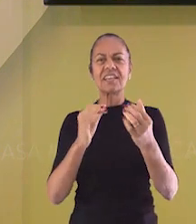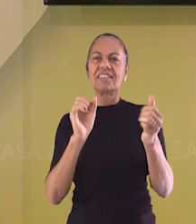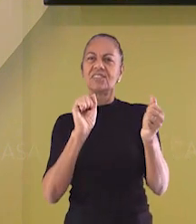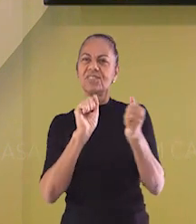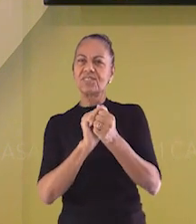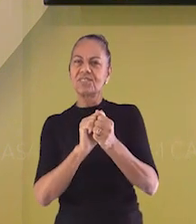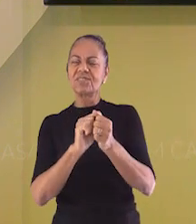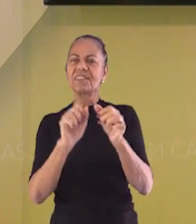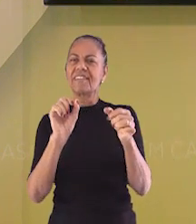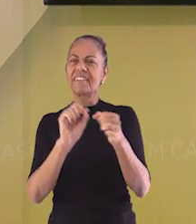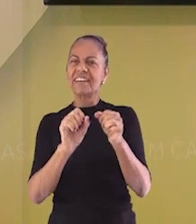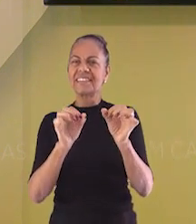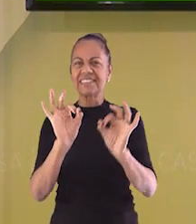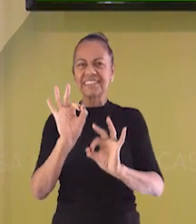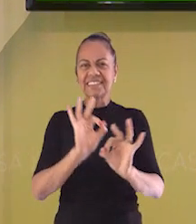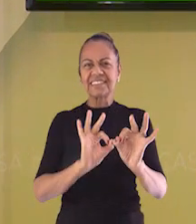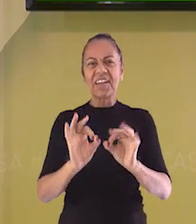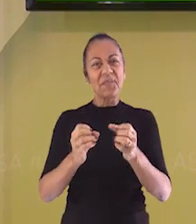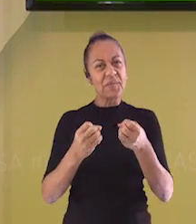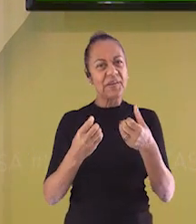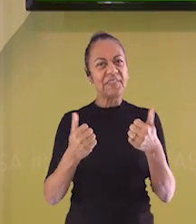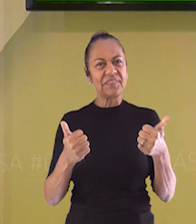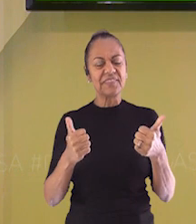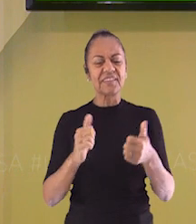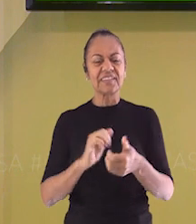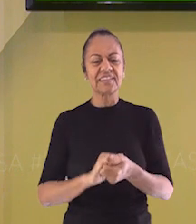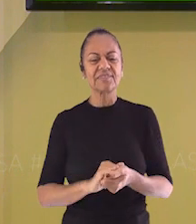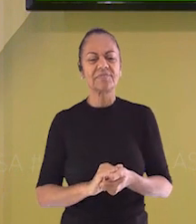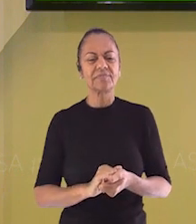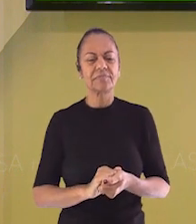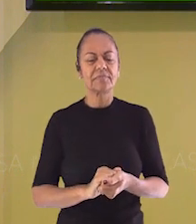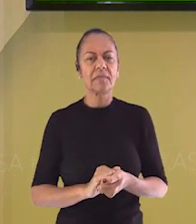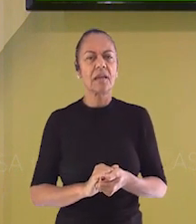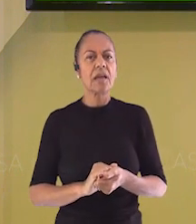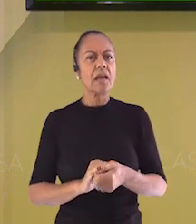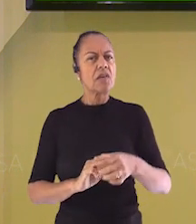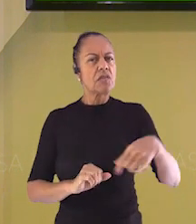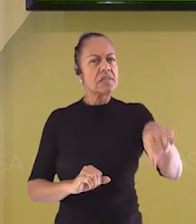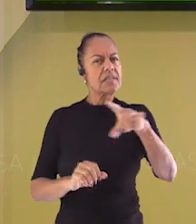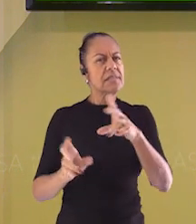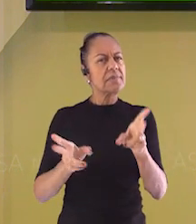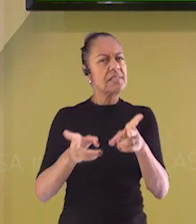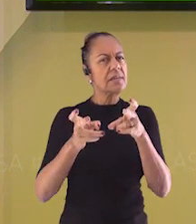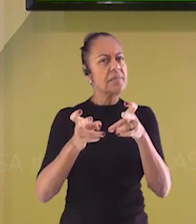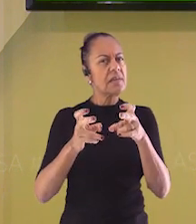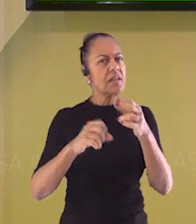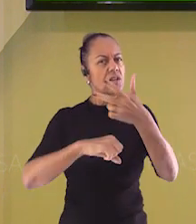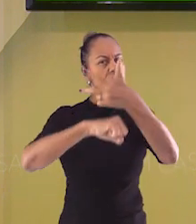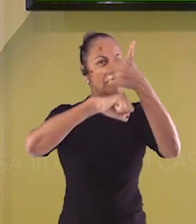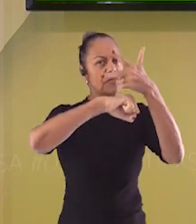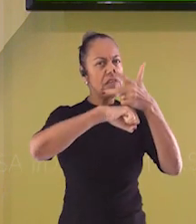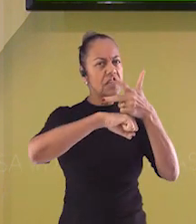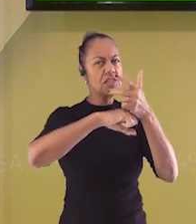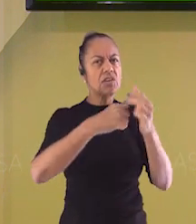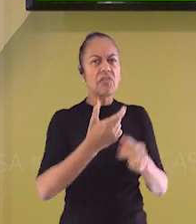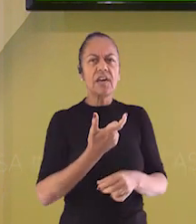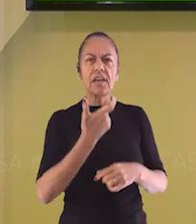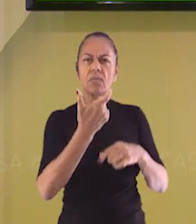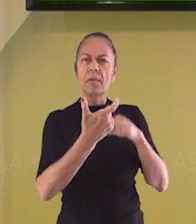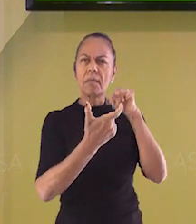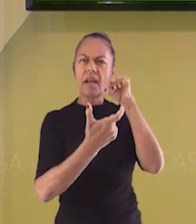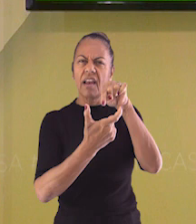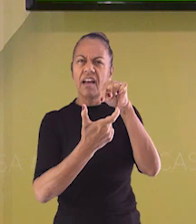fazer junto com você. Ah, e vocês notaram que no vídeo eu falei uma palavra diferente? A